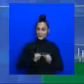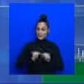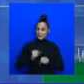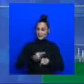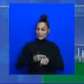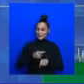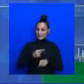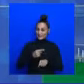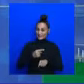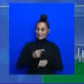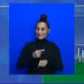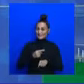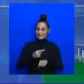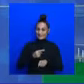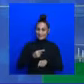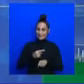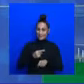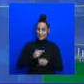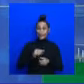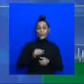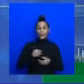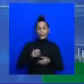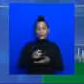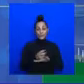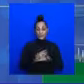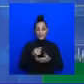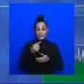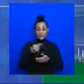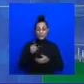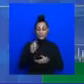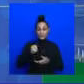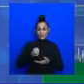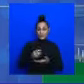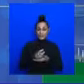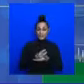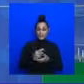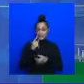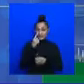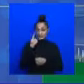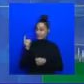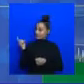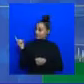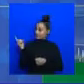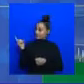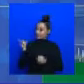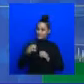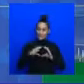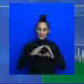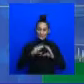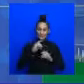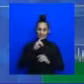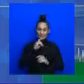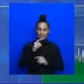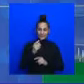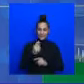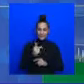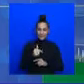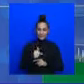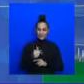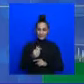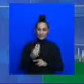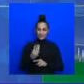que pode ser agora o quinto e último número da quina na tela bola verde